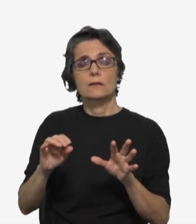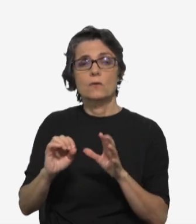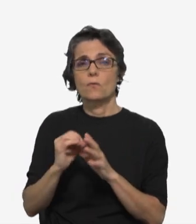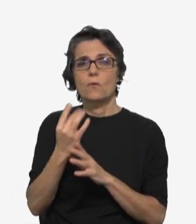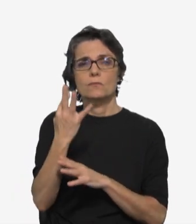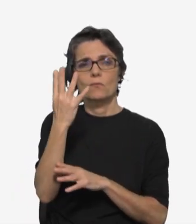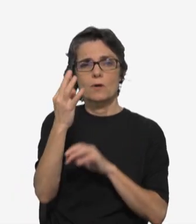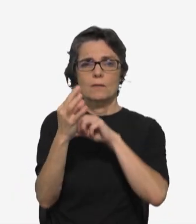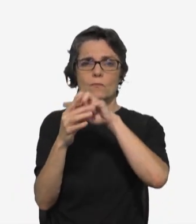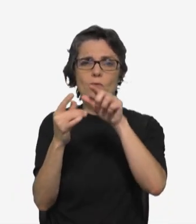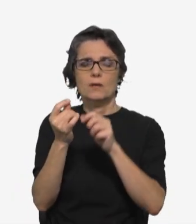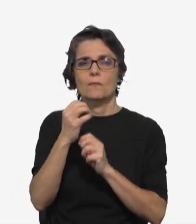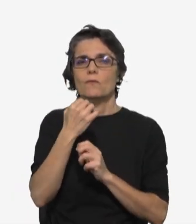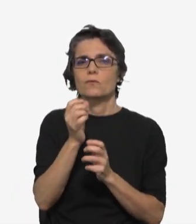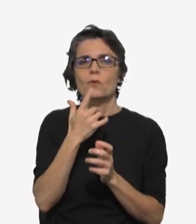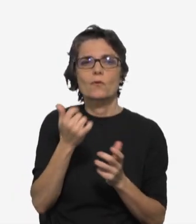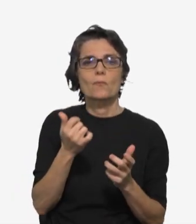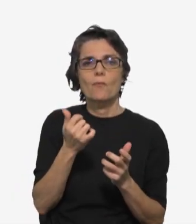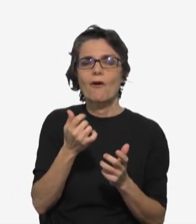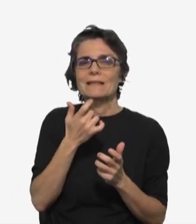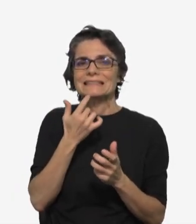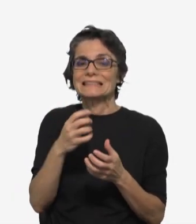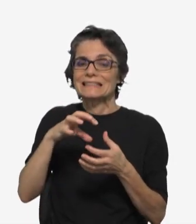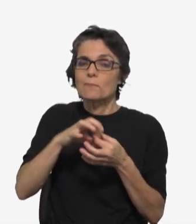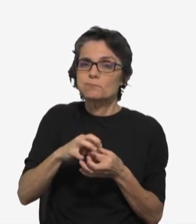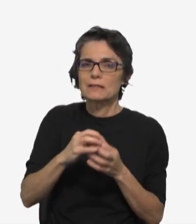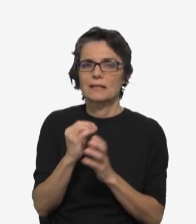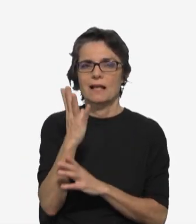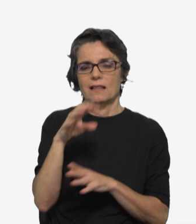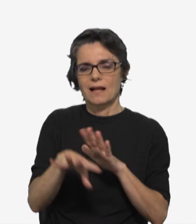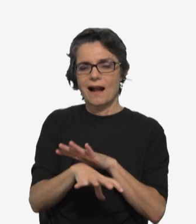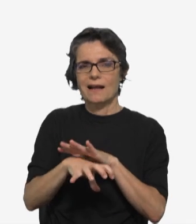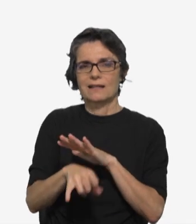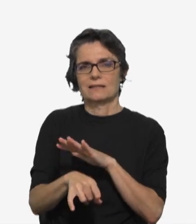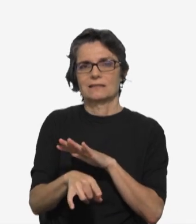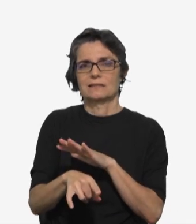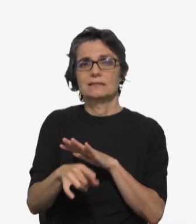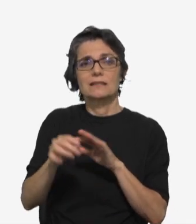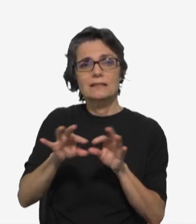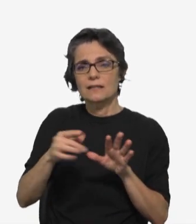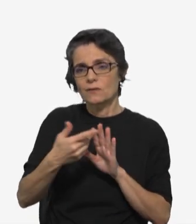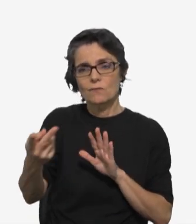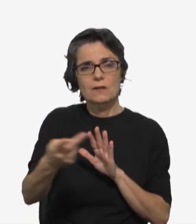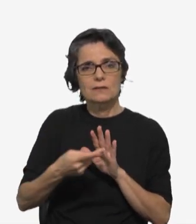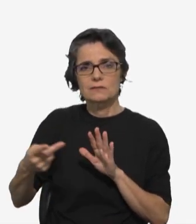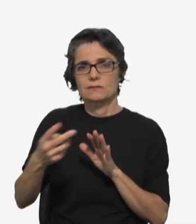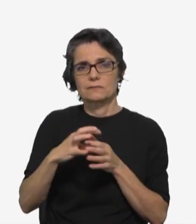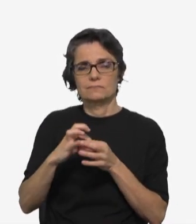por si mesmo, se não permanecer na videira, assim também vós, se não permanecerdes em